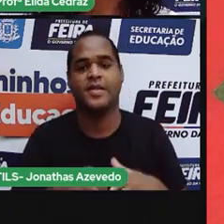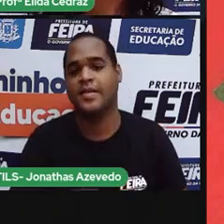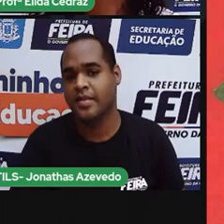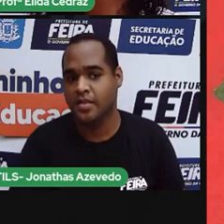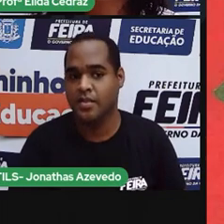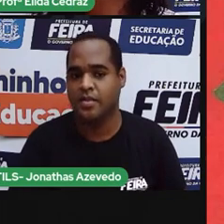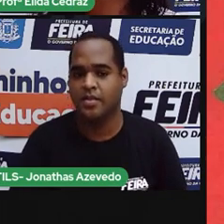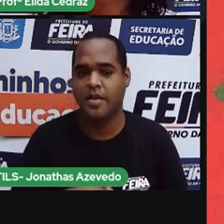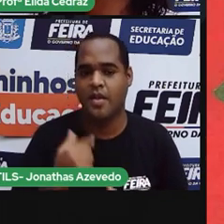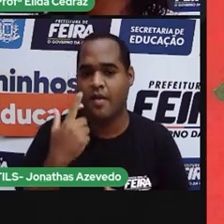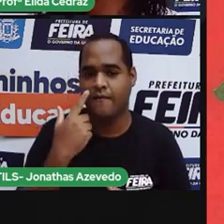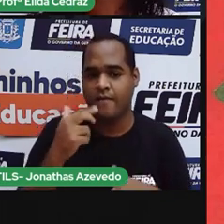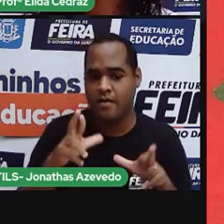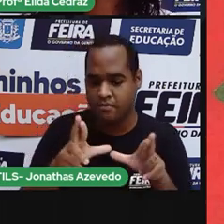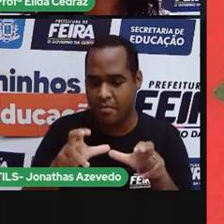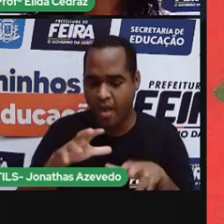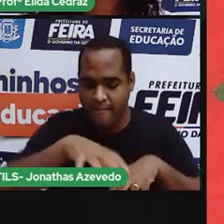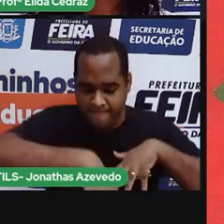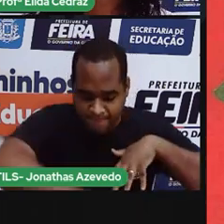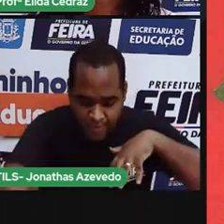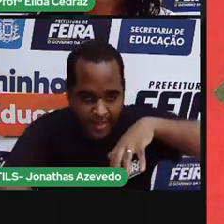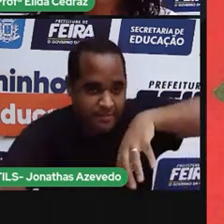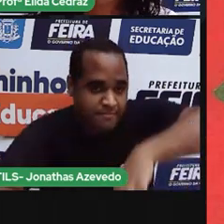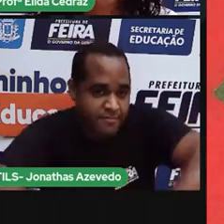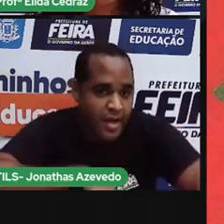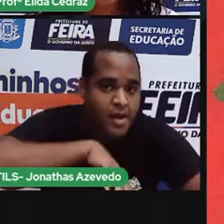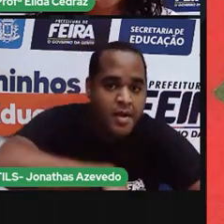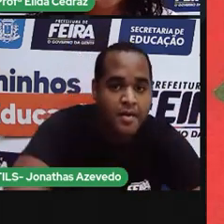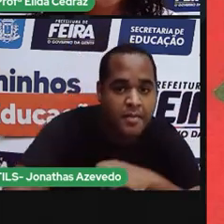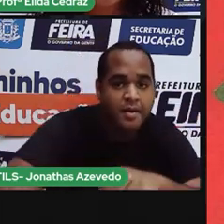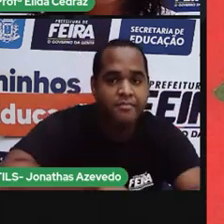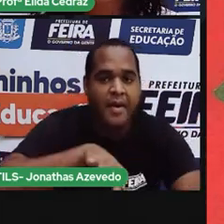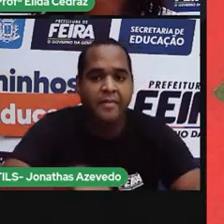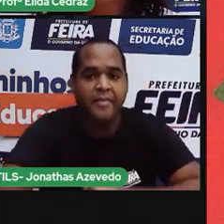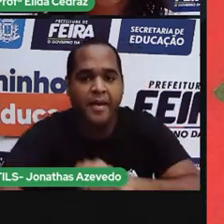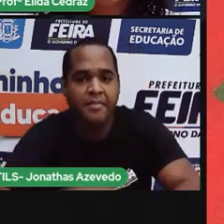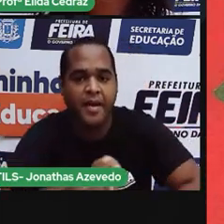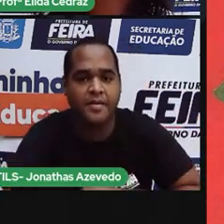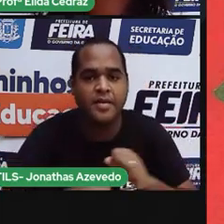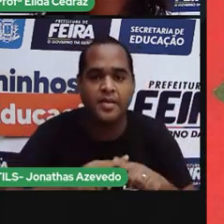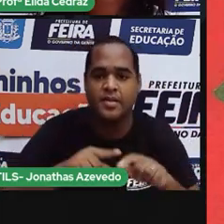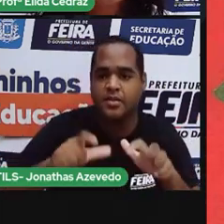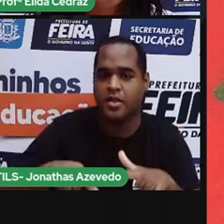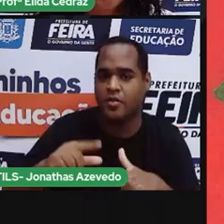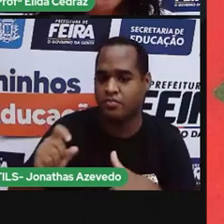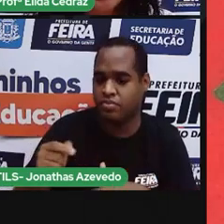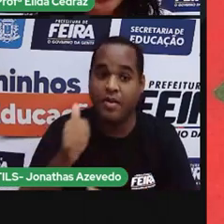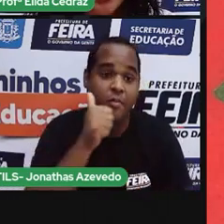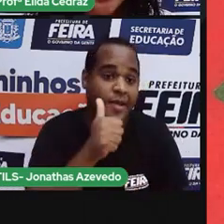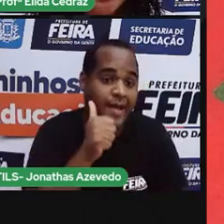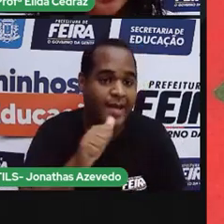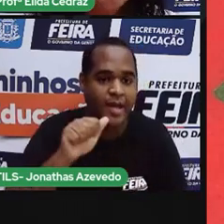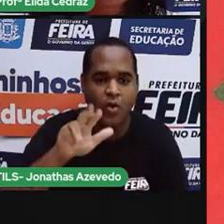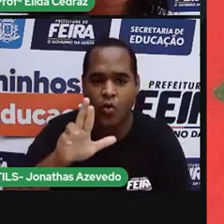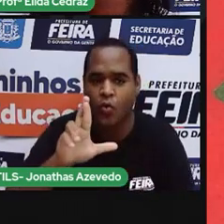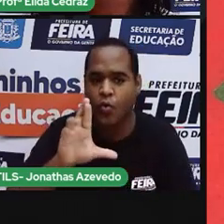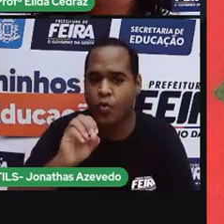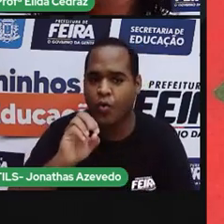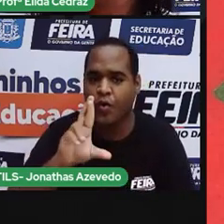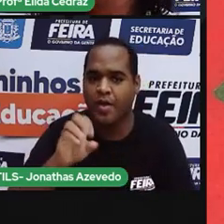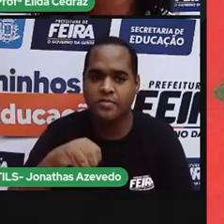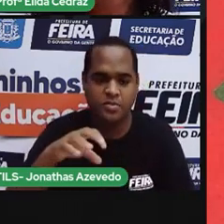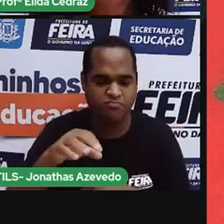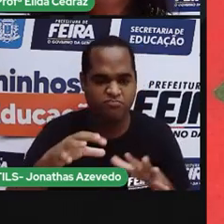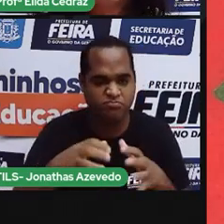Vai pro mangue cedo pra caranguejo catar. A Aurora sai com a sacola cheia, mas só